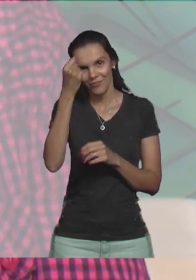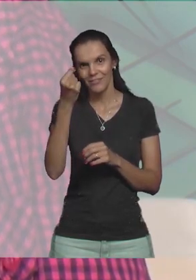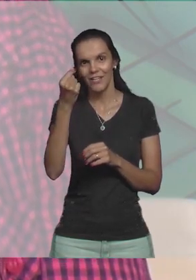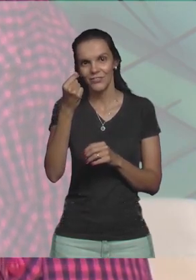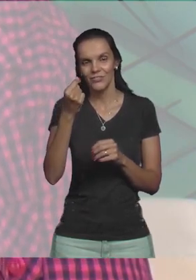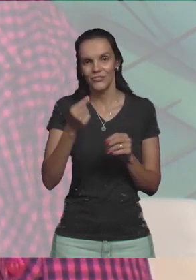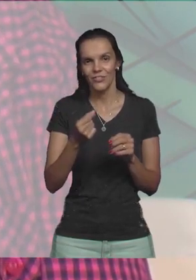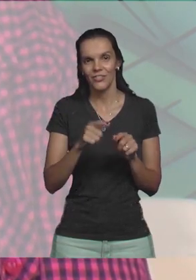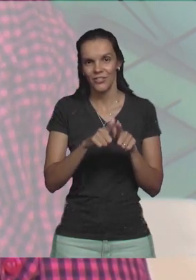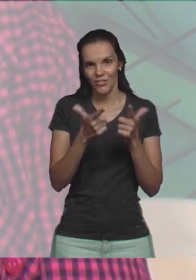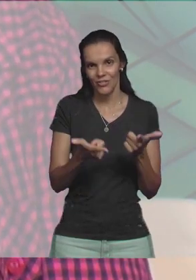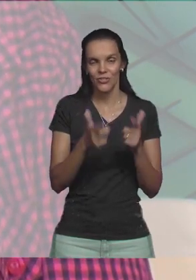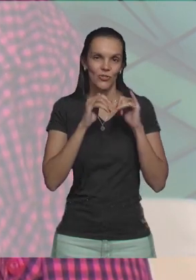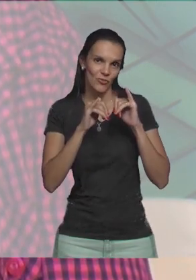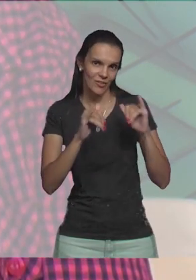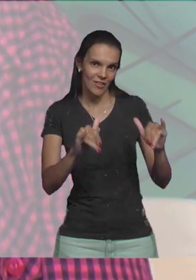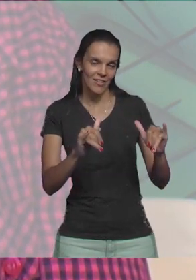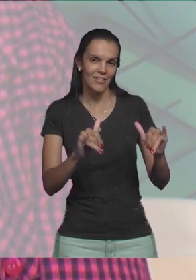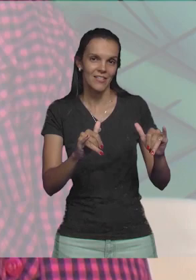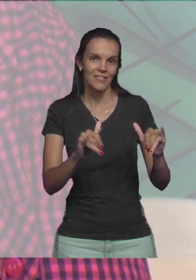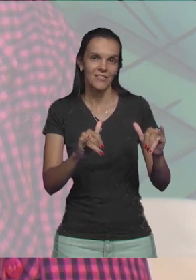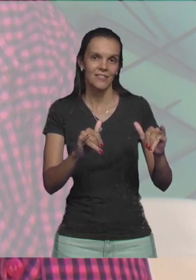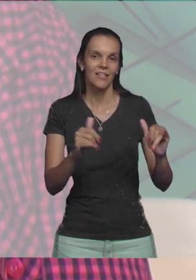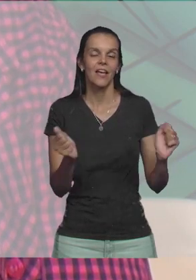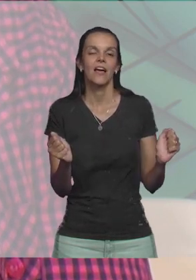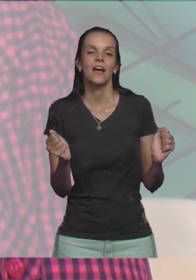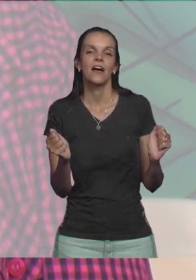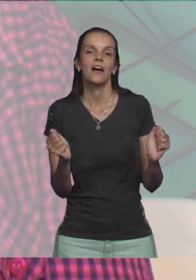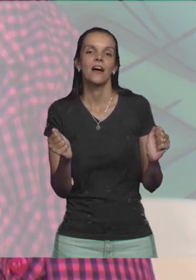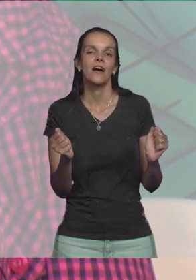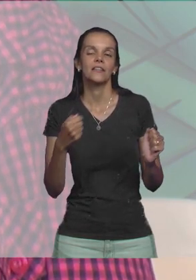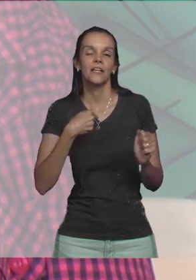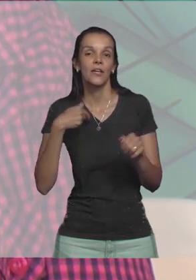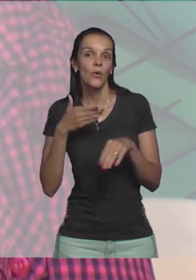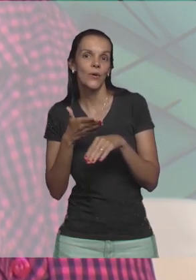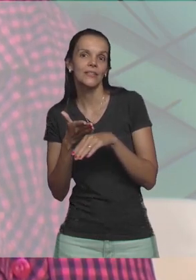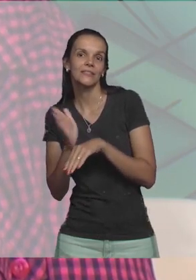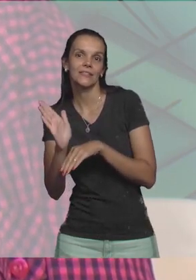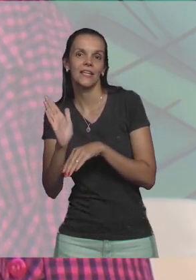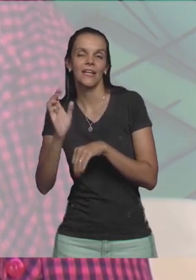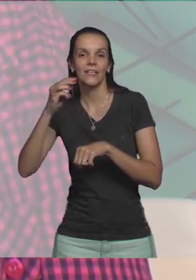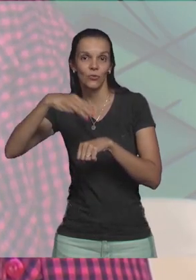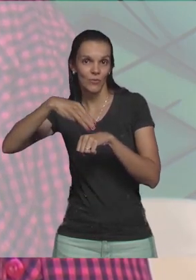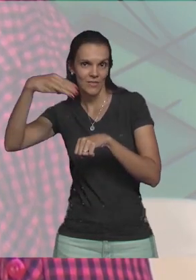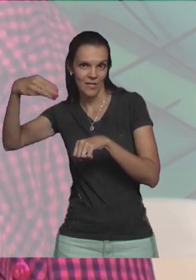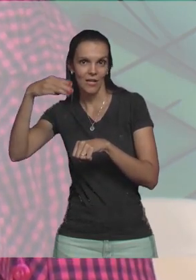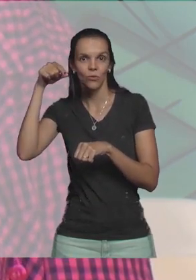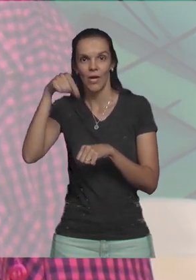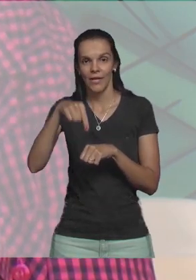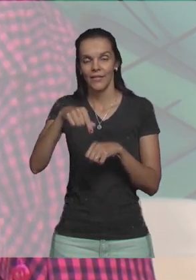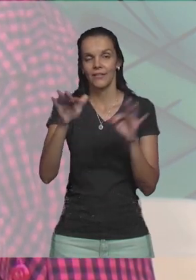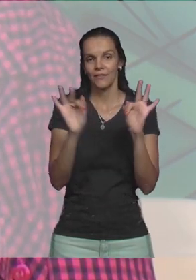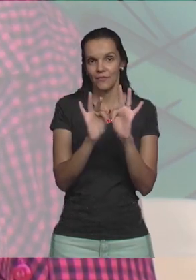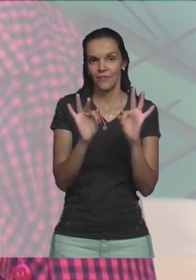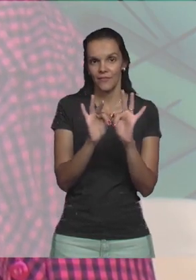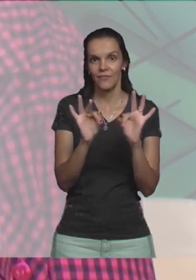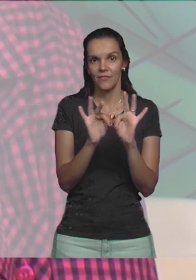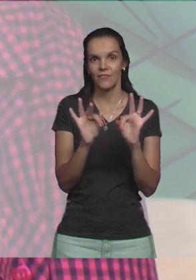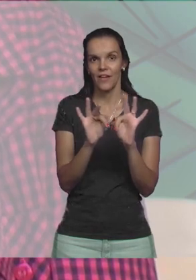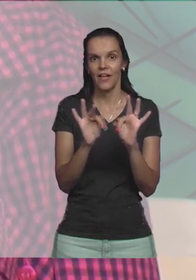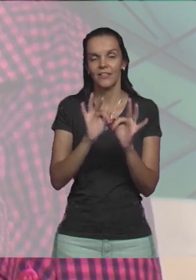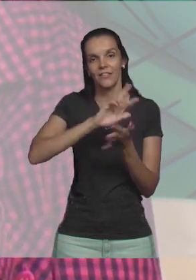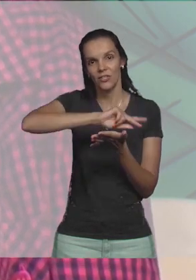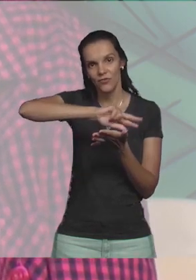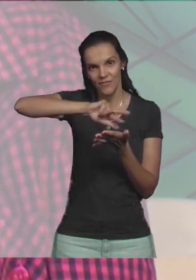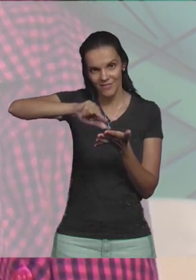eu eu fazia licenciatura ao mesmo tempo e eu entrei no mestrado em diversidade aqui na casa.